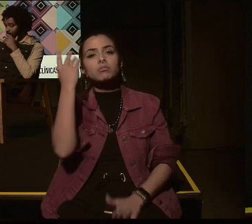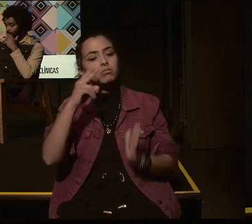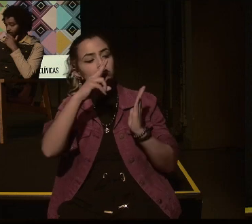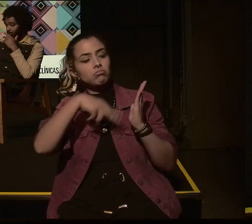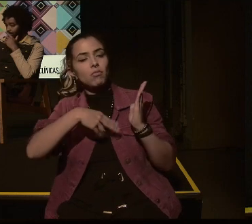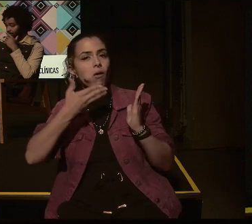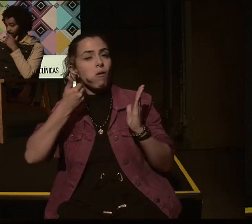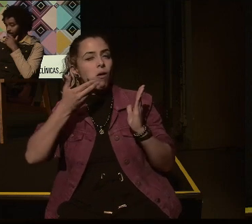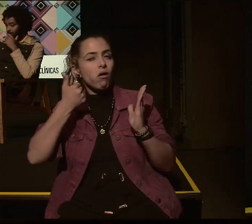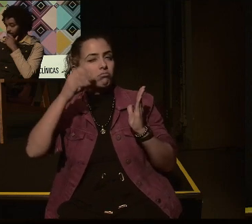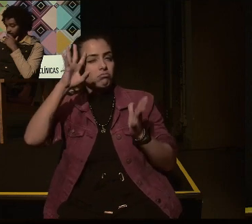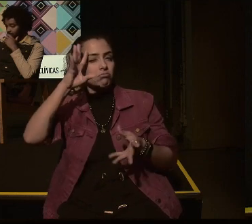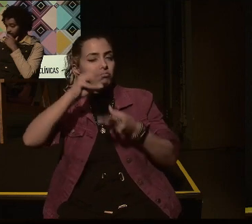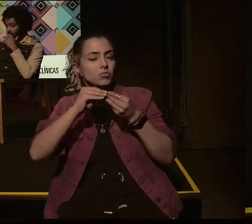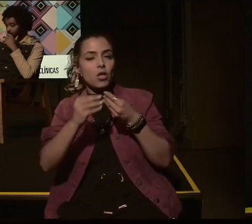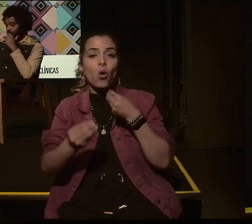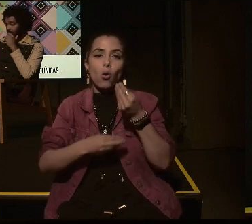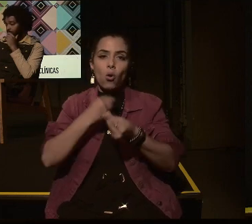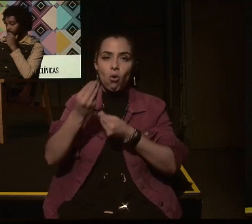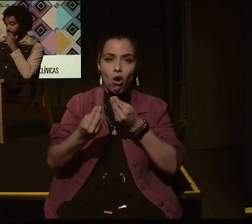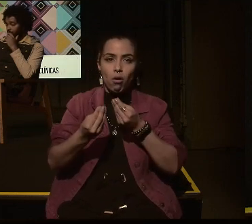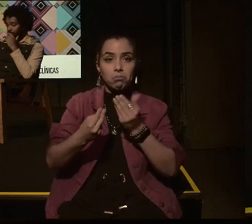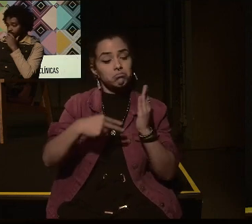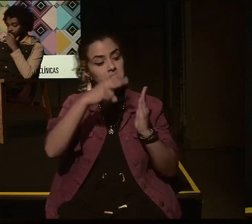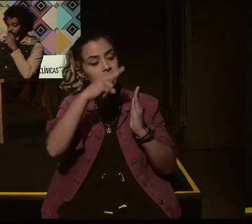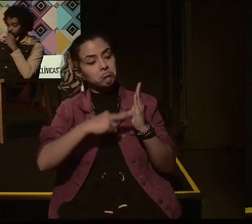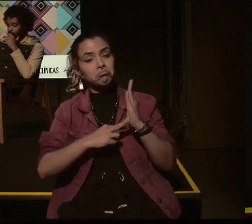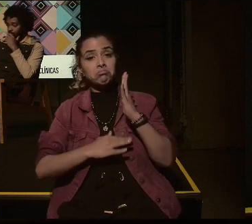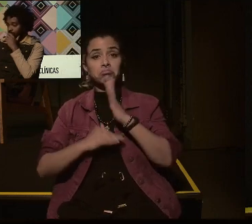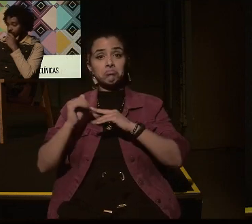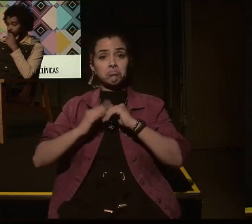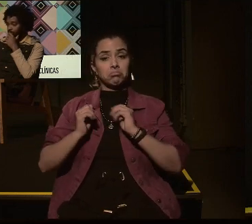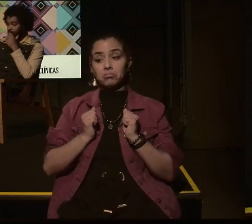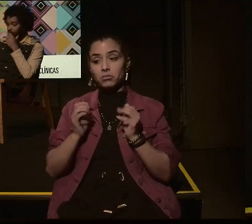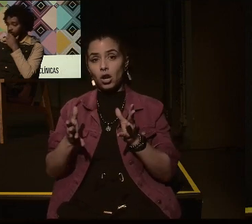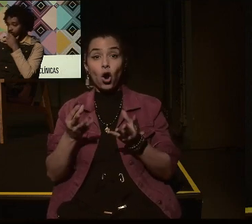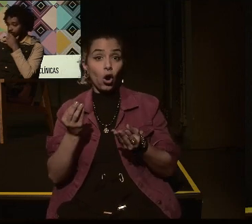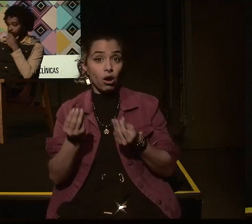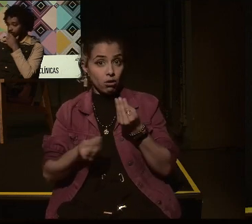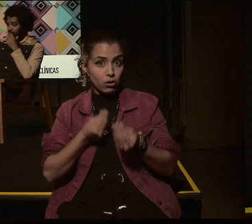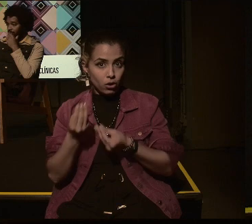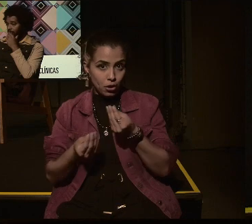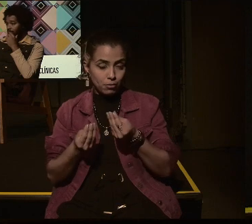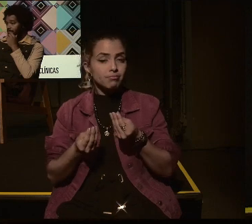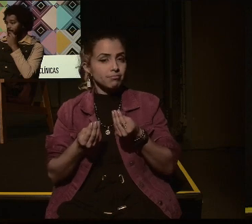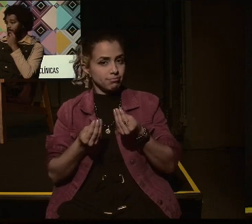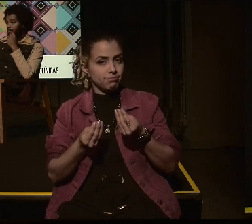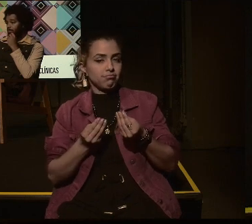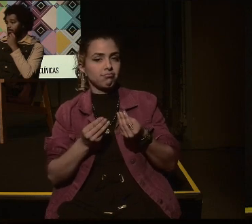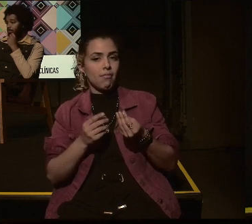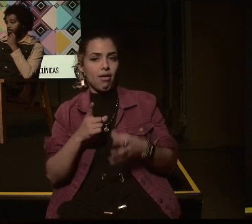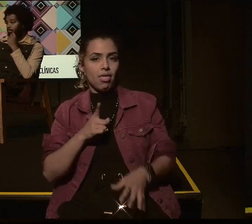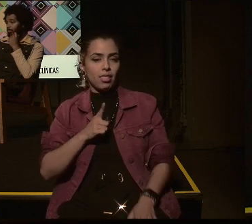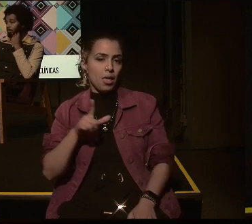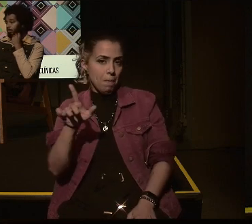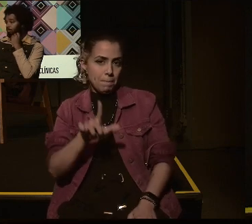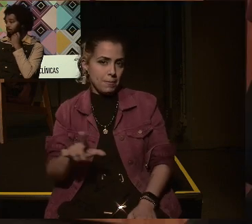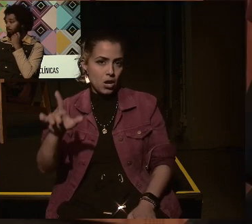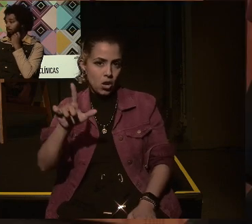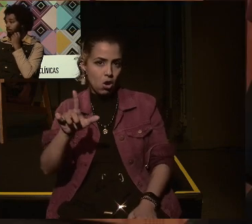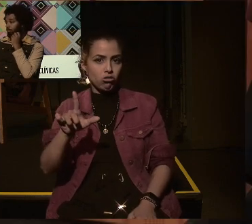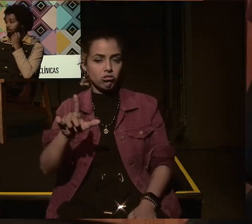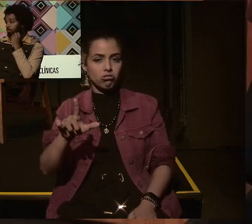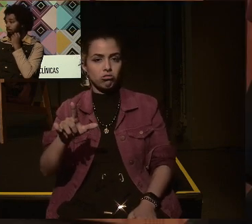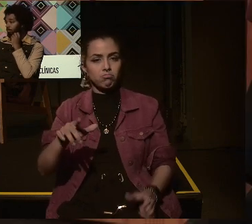e acima de tudo, como isso é usado, e para que é usado é uma questão. A lógica piramidal